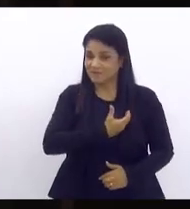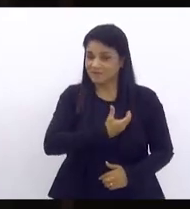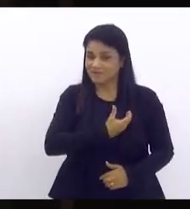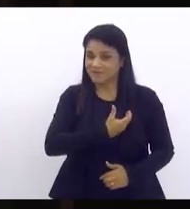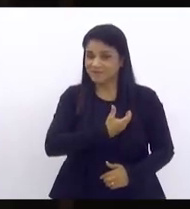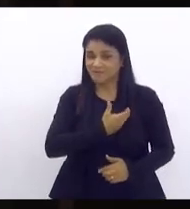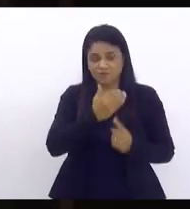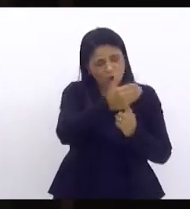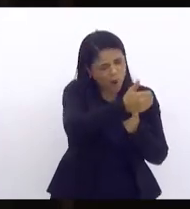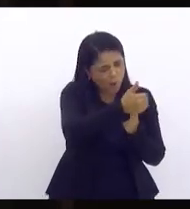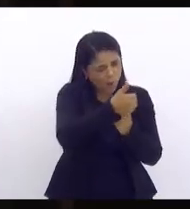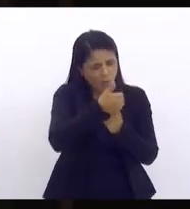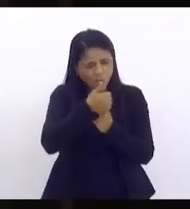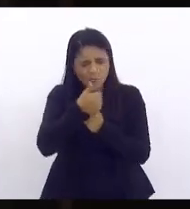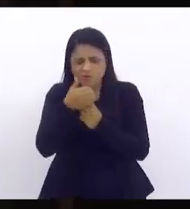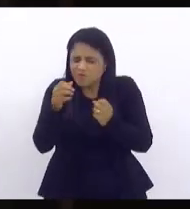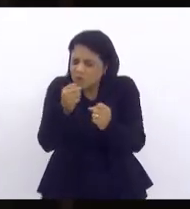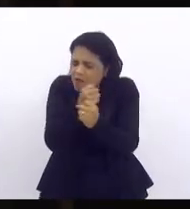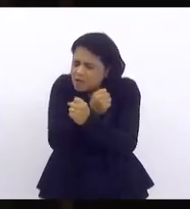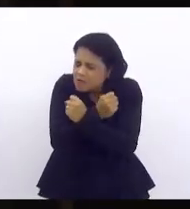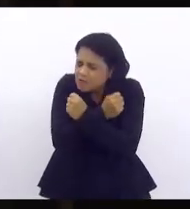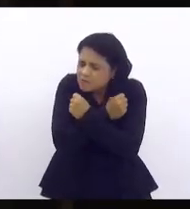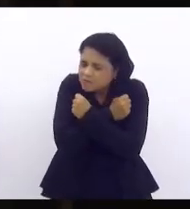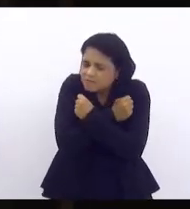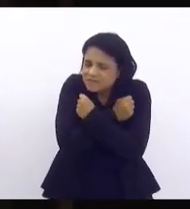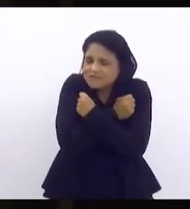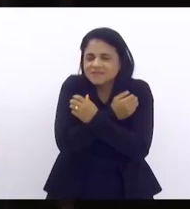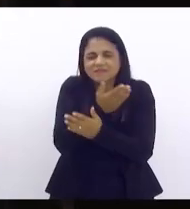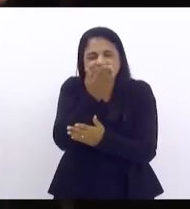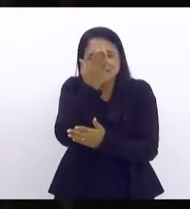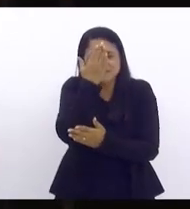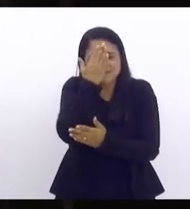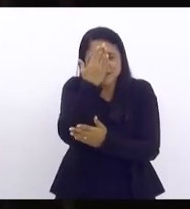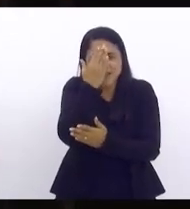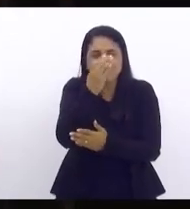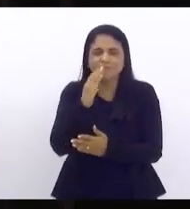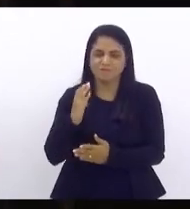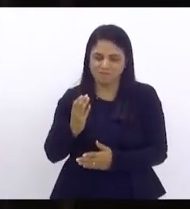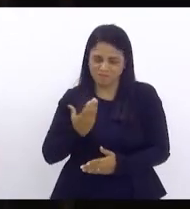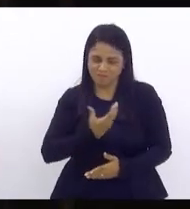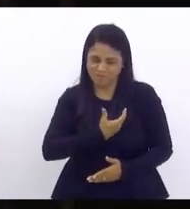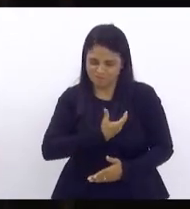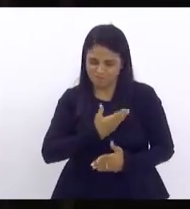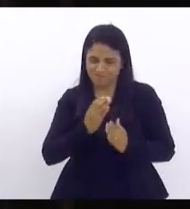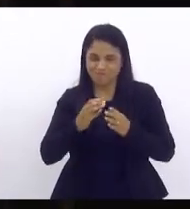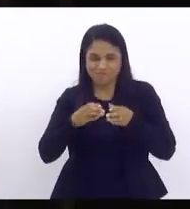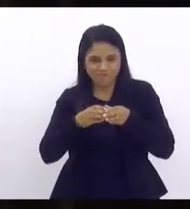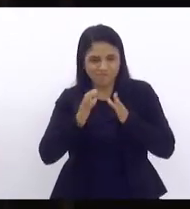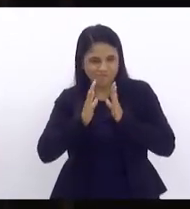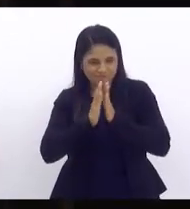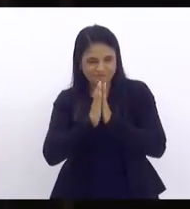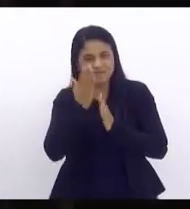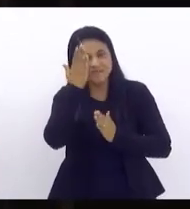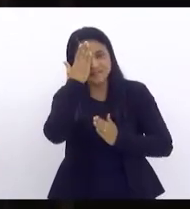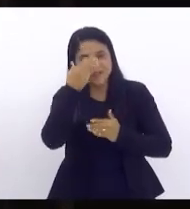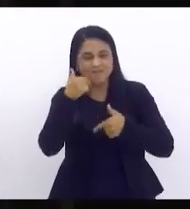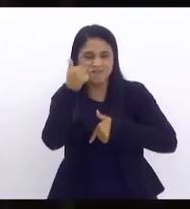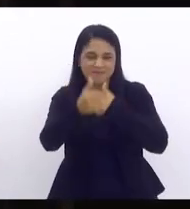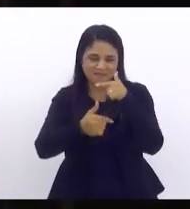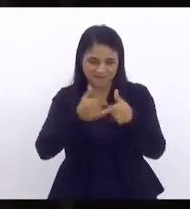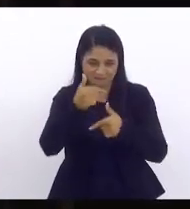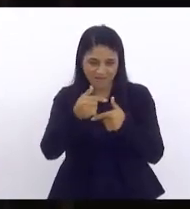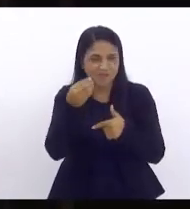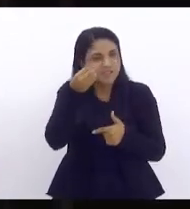fui acolhida, eu fui abraçada. Quem é da Renovação sabe que é assim que a gente trabalha, a gente vive